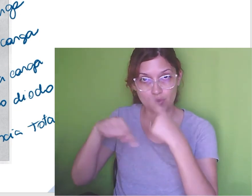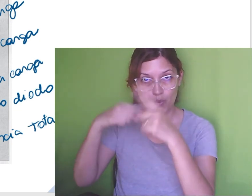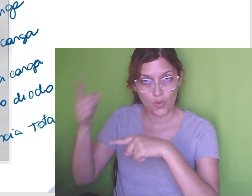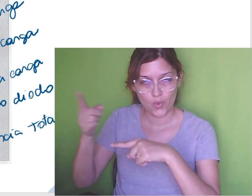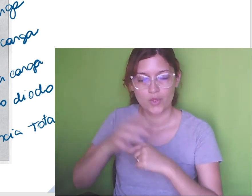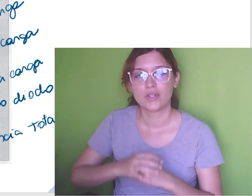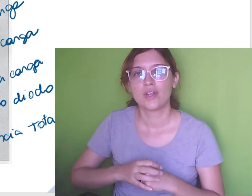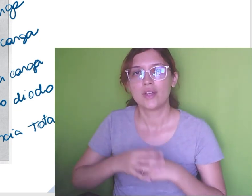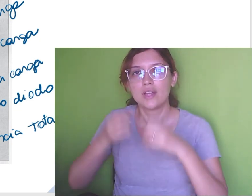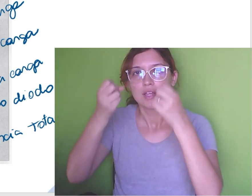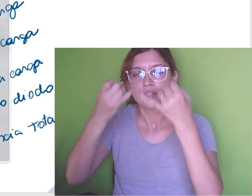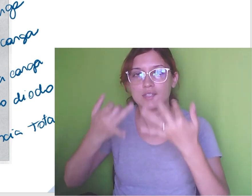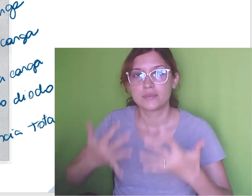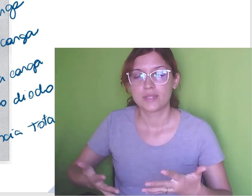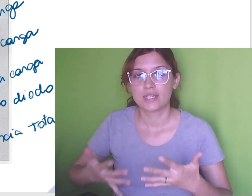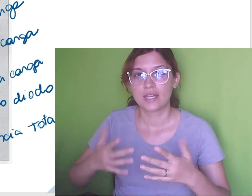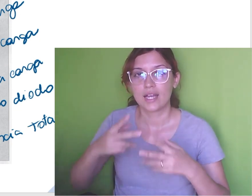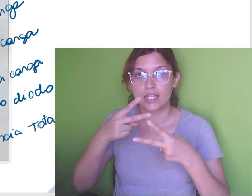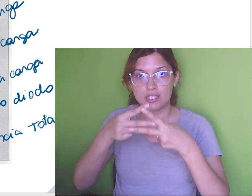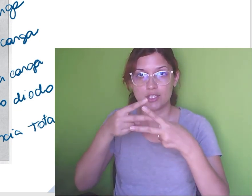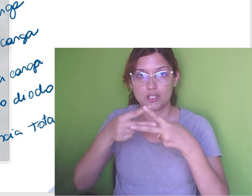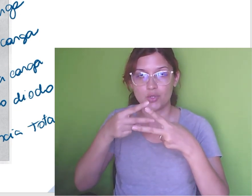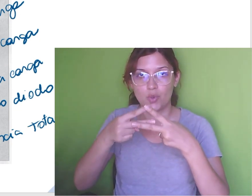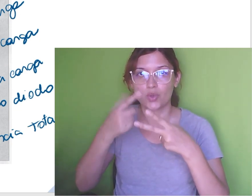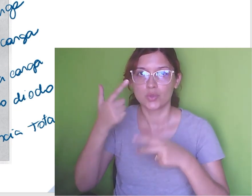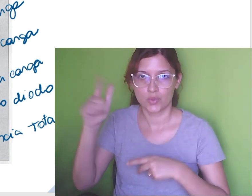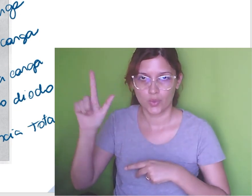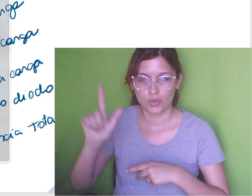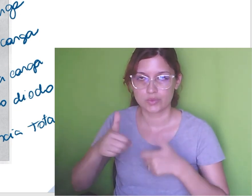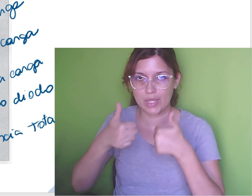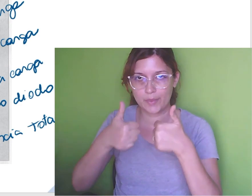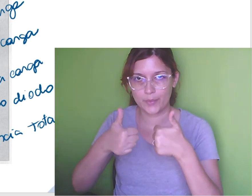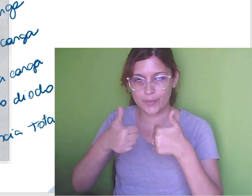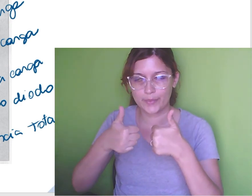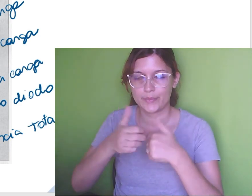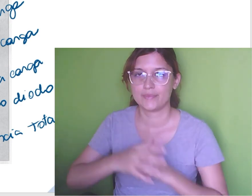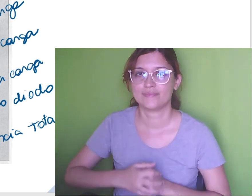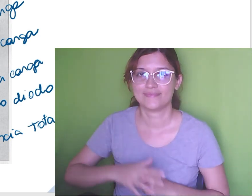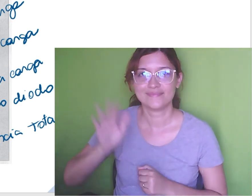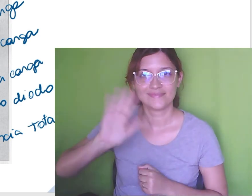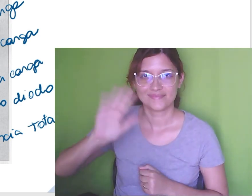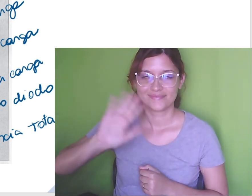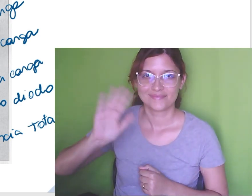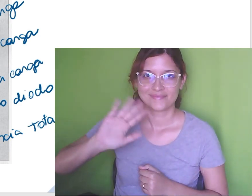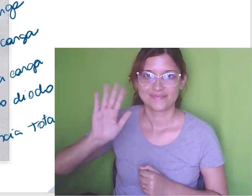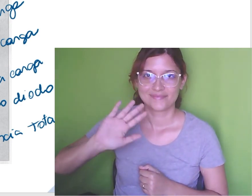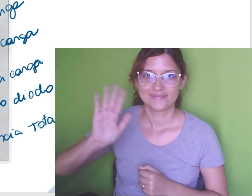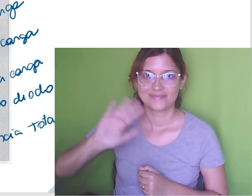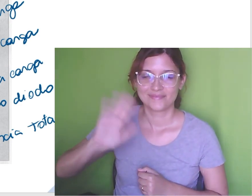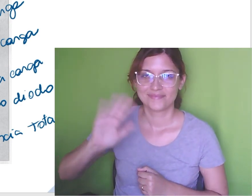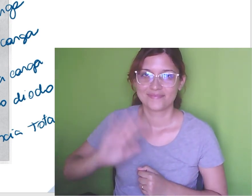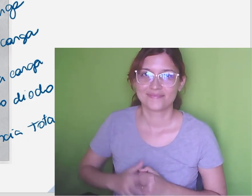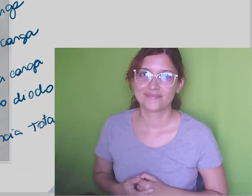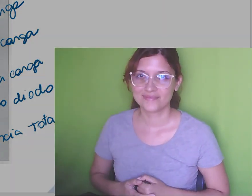No próximo vídeo, vamos ver outro tipo de Zener, certo? Tchau!